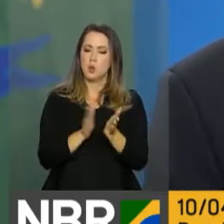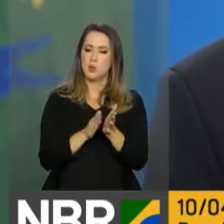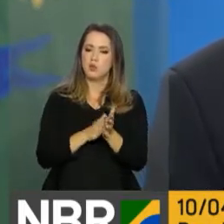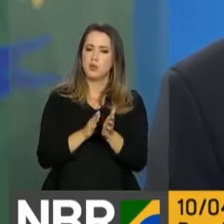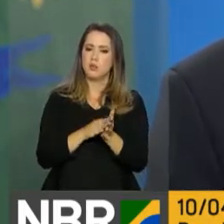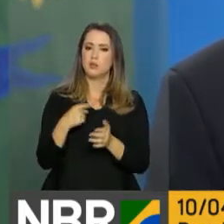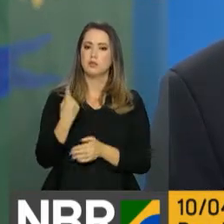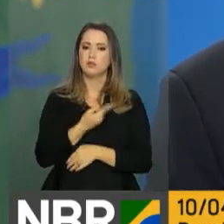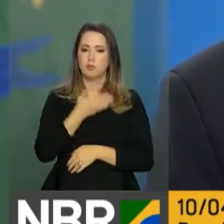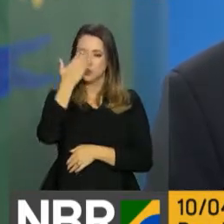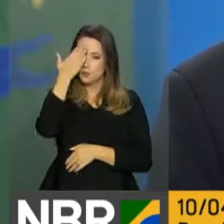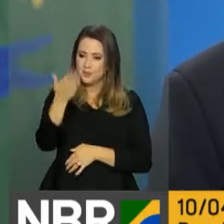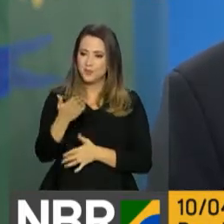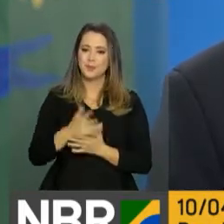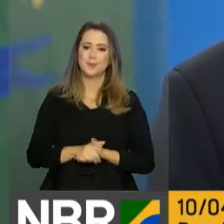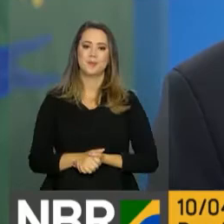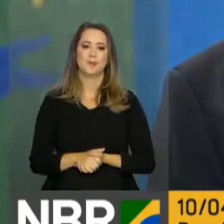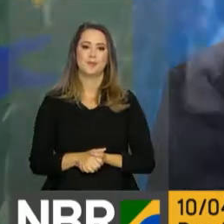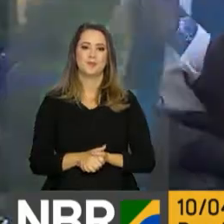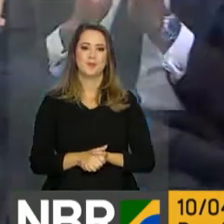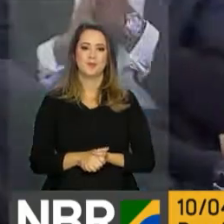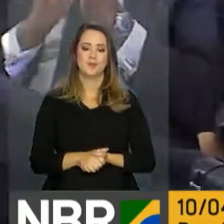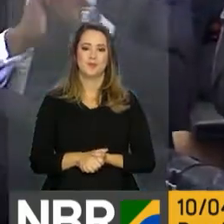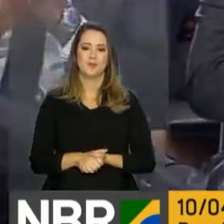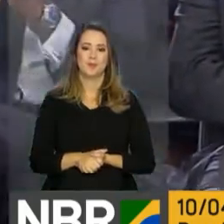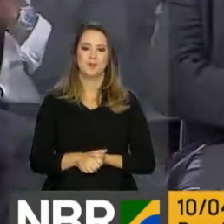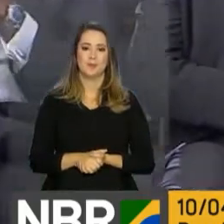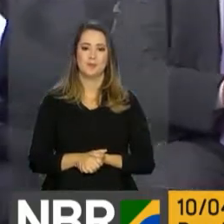aplauso e a nossa consideração.